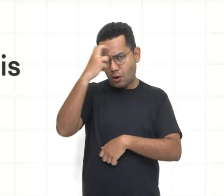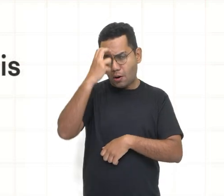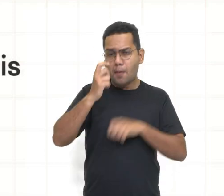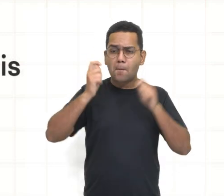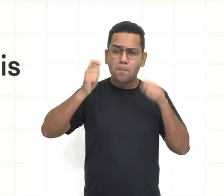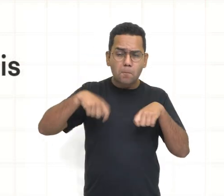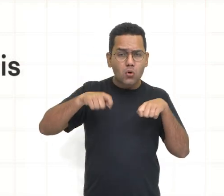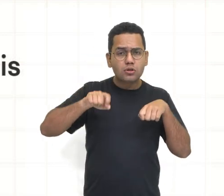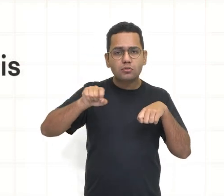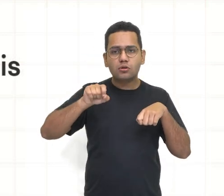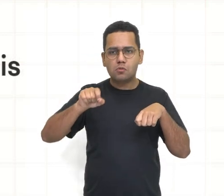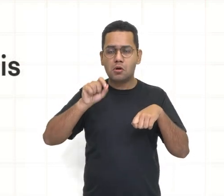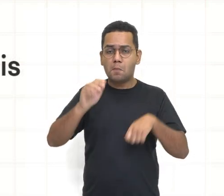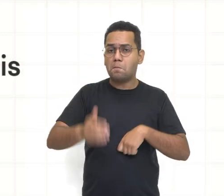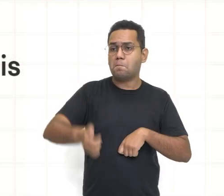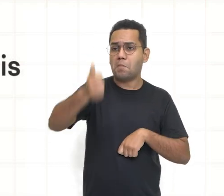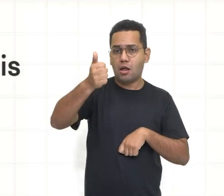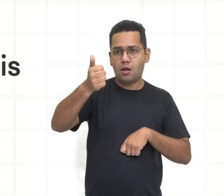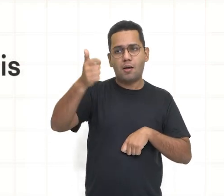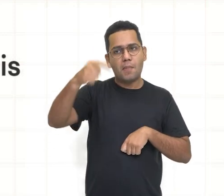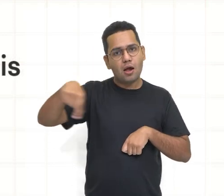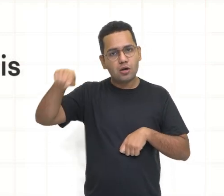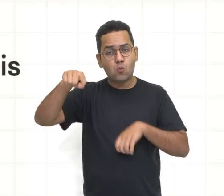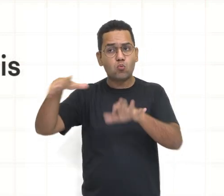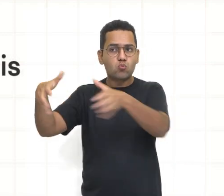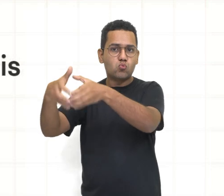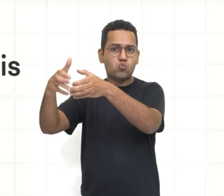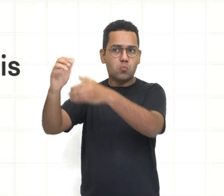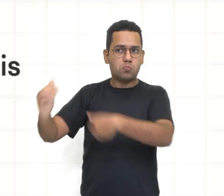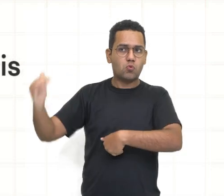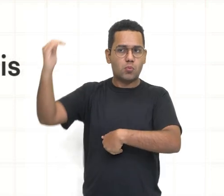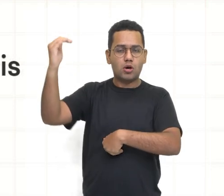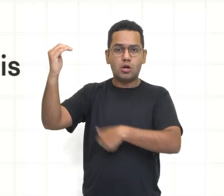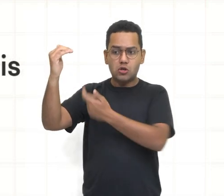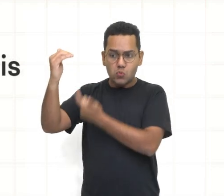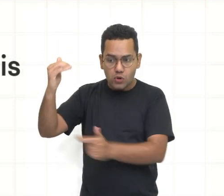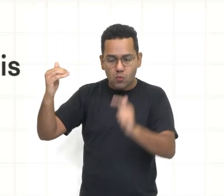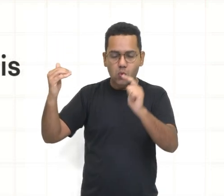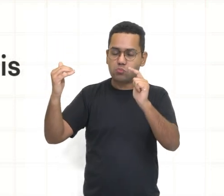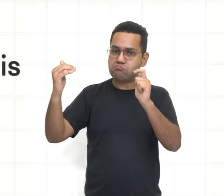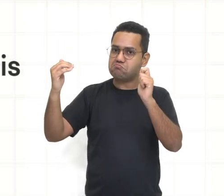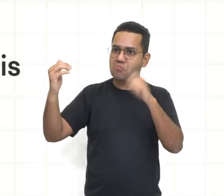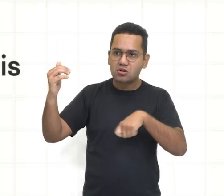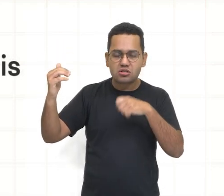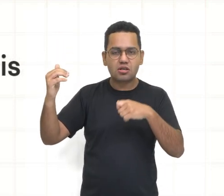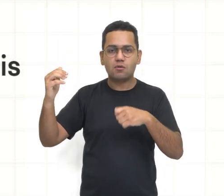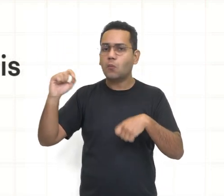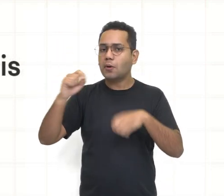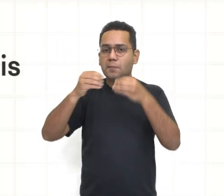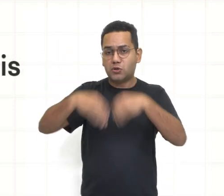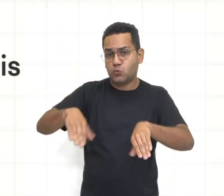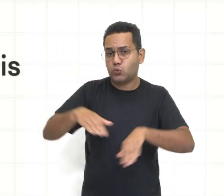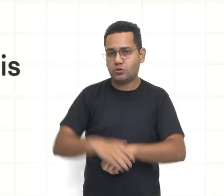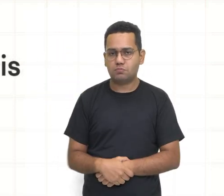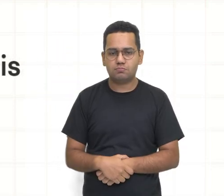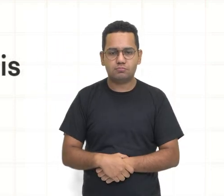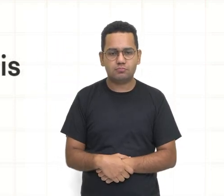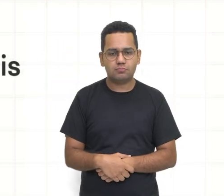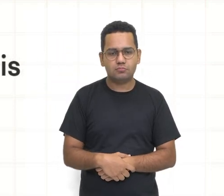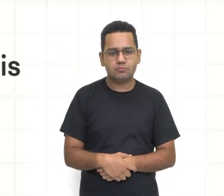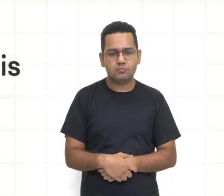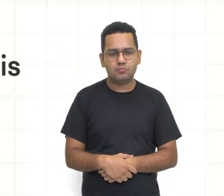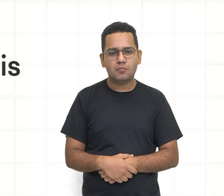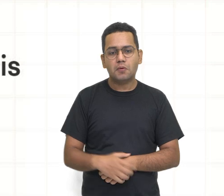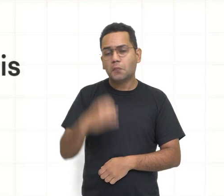benéfico para o grupo dominante e não para o grupo que está sendo dominado. Então, quando se tem a apropriação da cultura